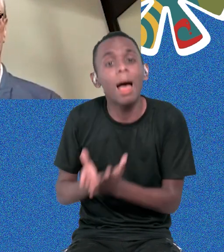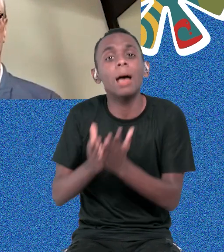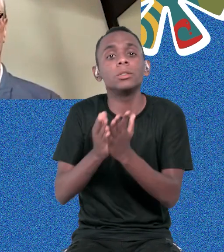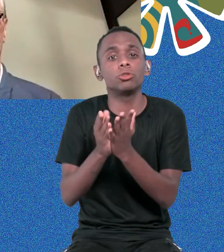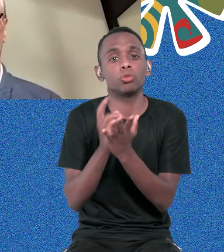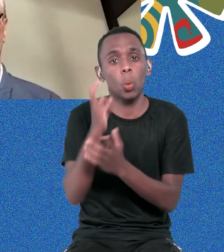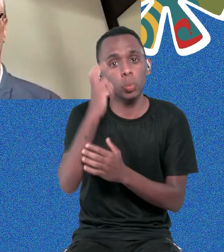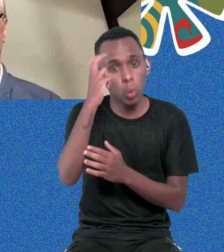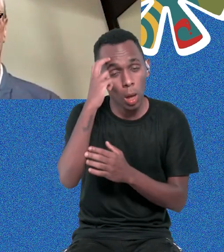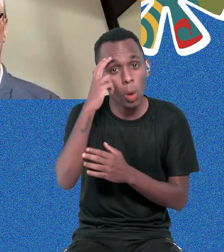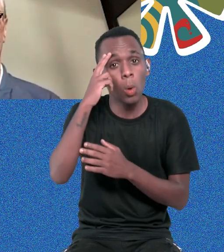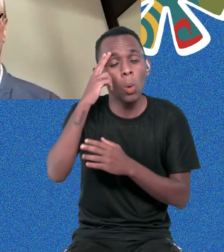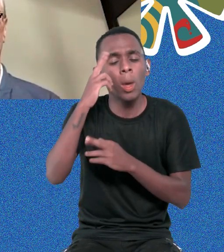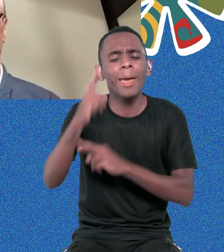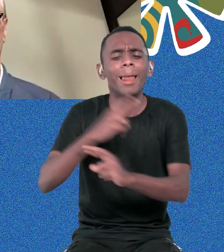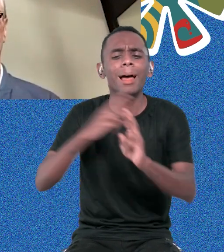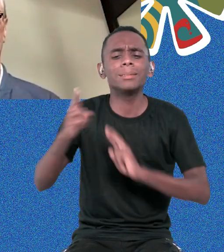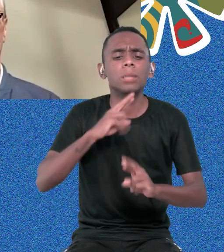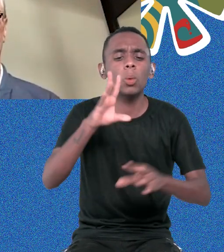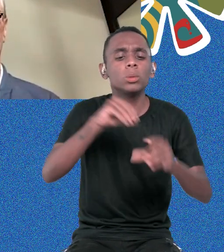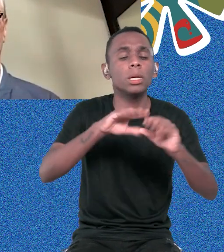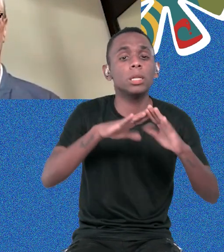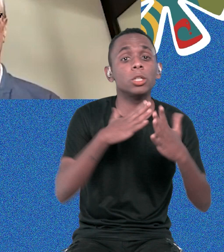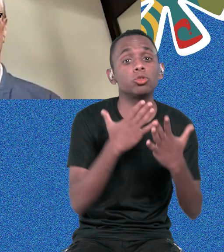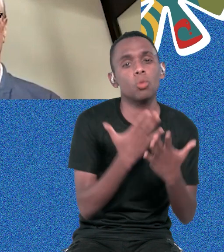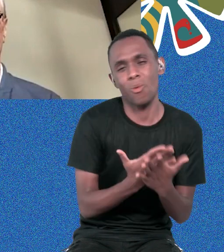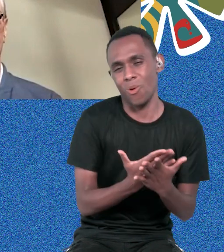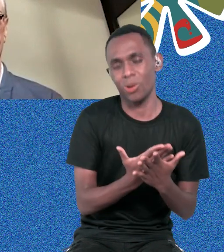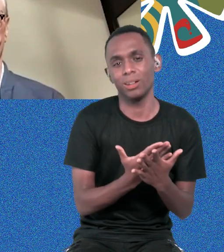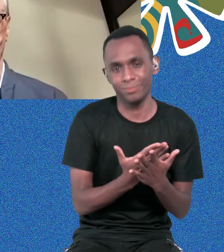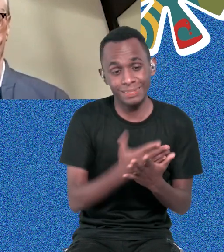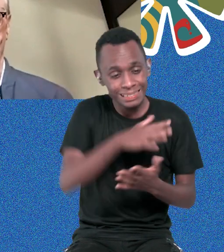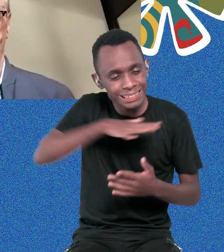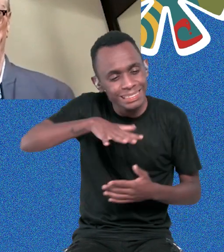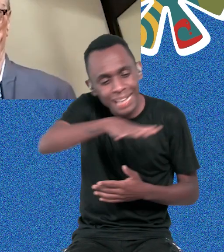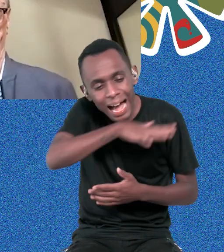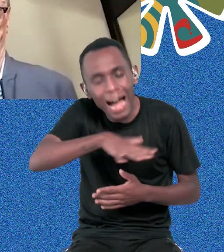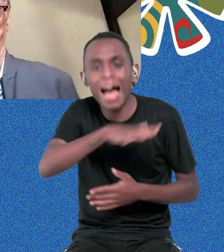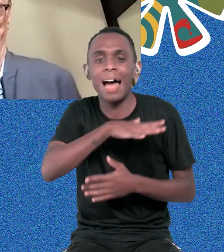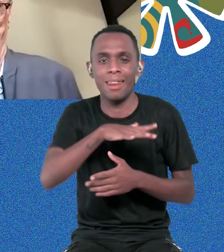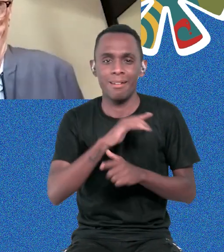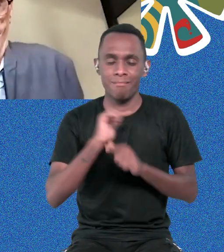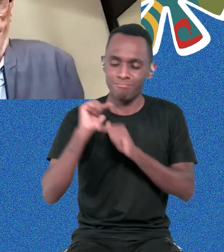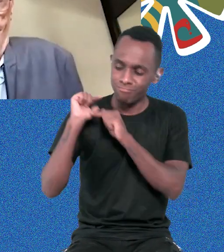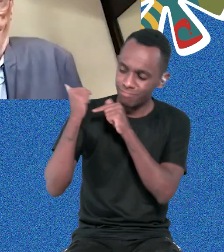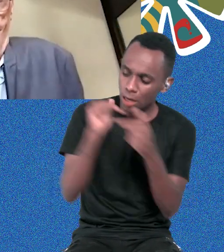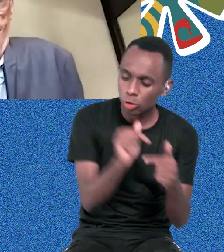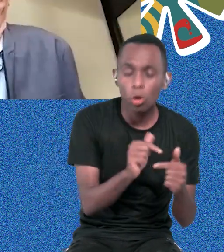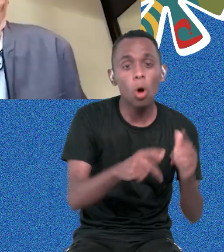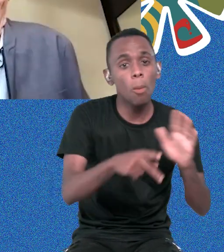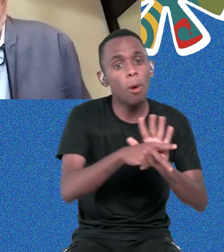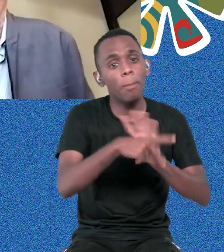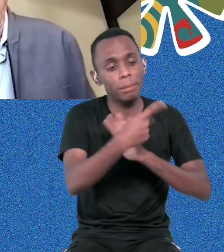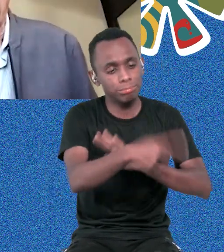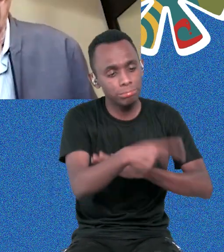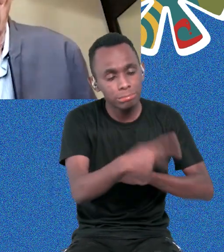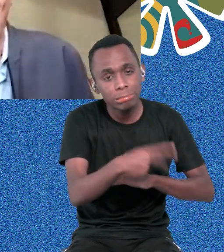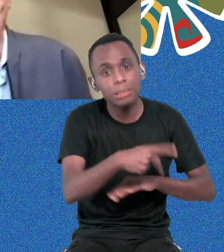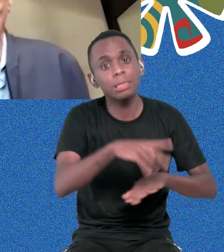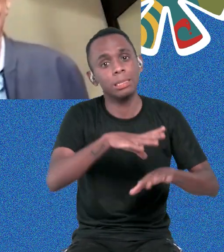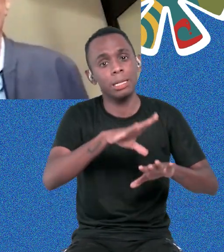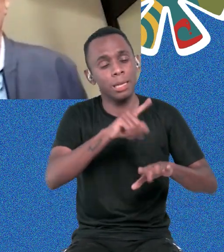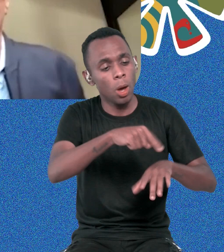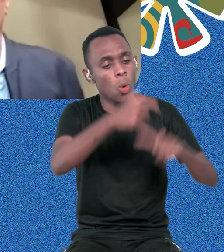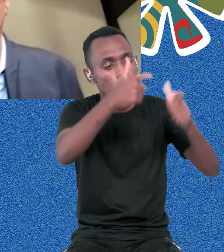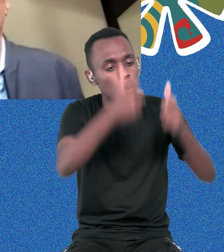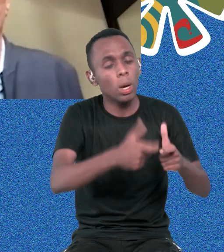culturais em relação à escola, ao espaço convencional identificado como um